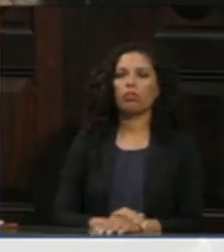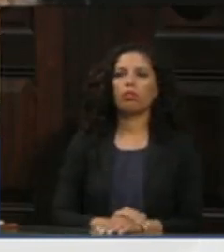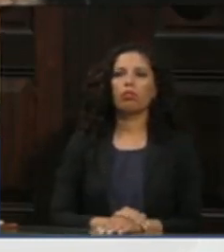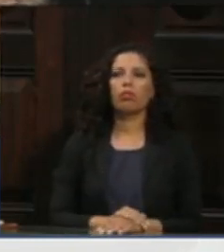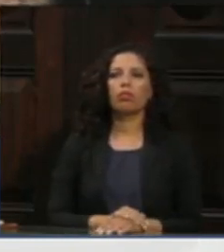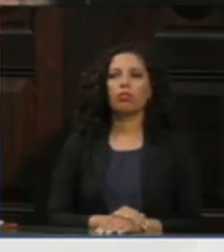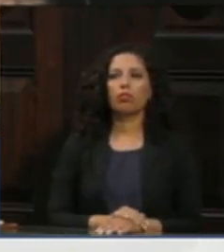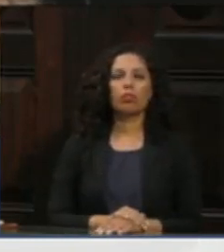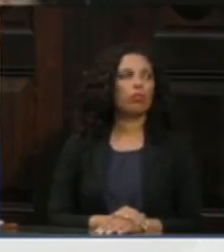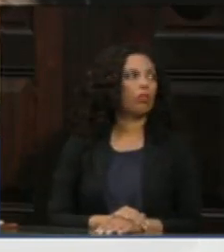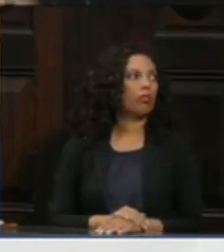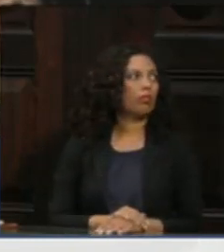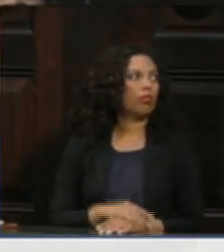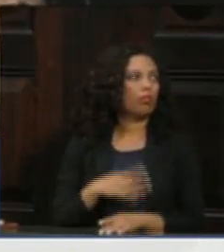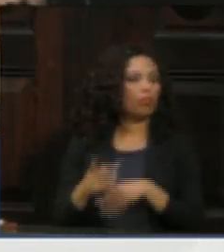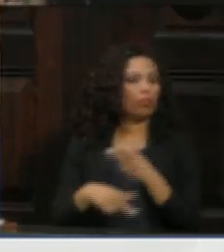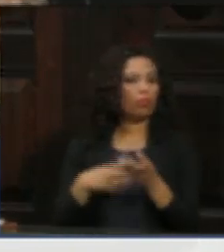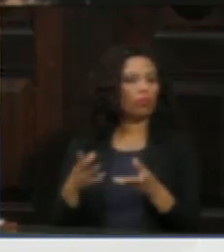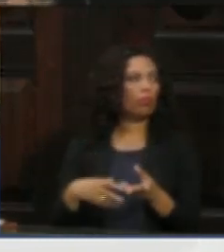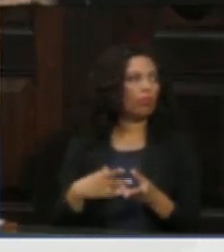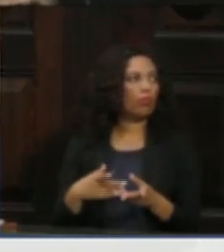Prosseguindo,